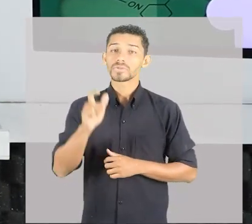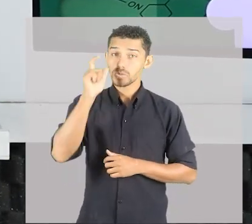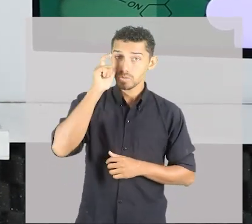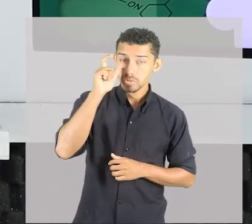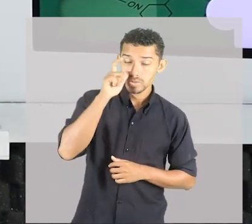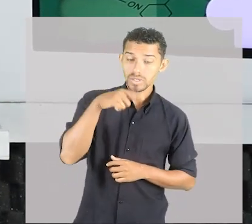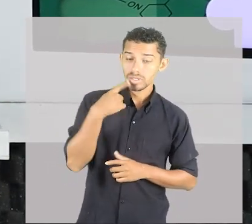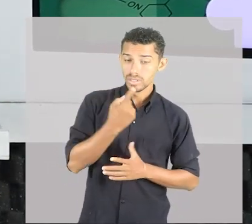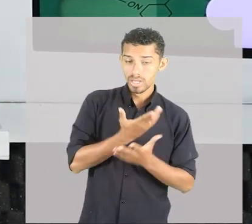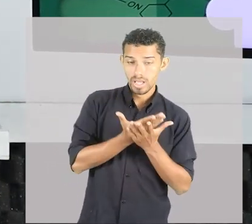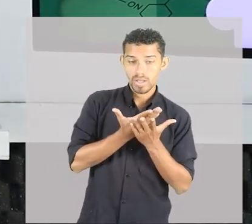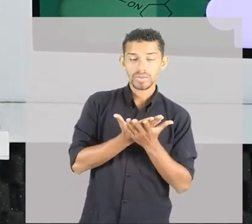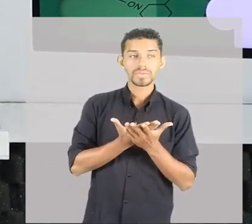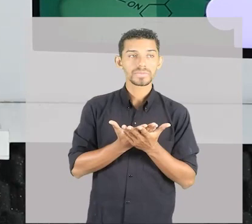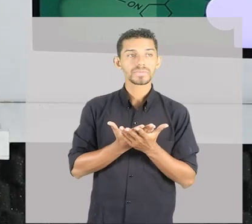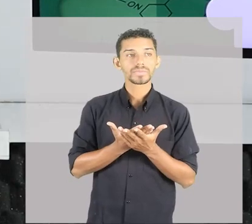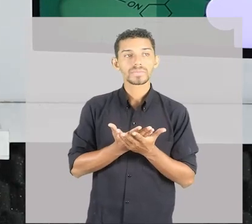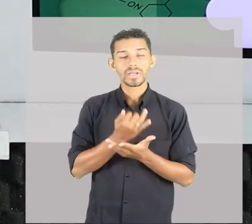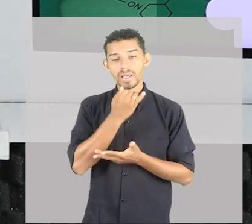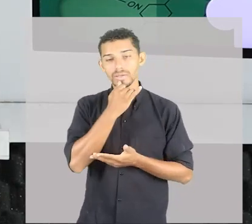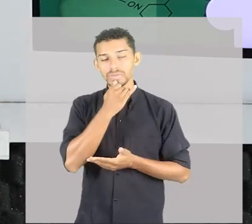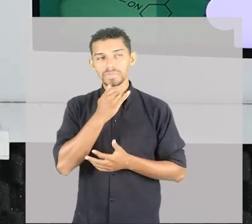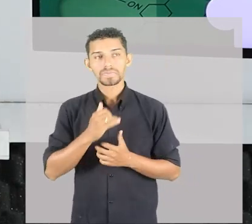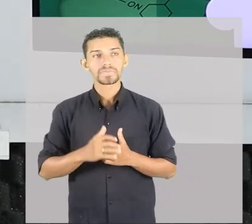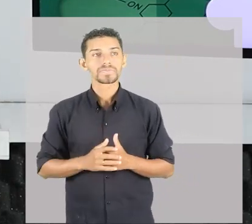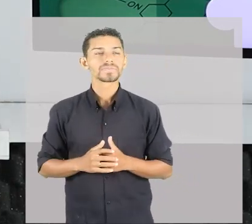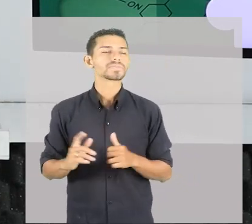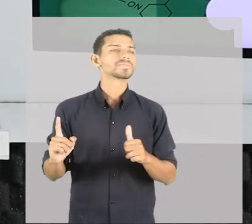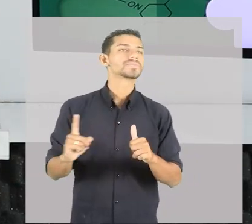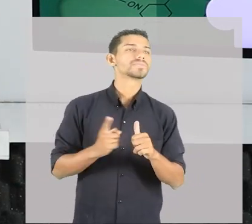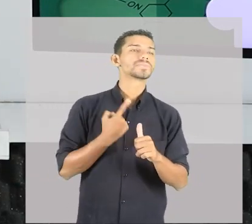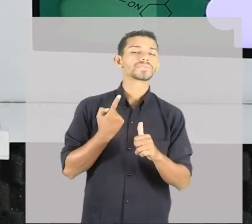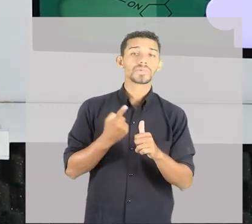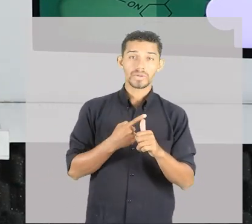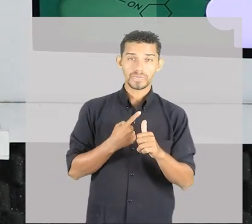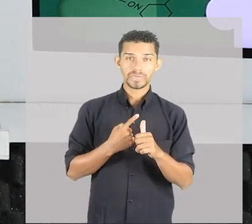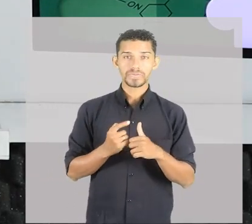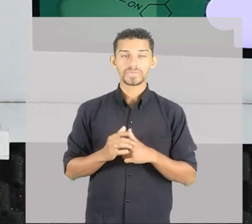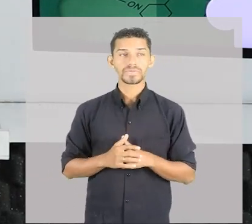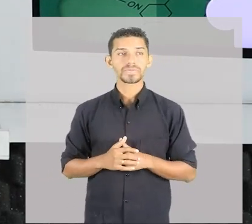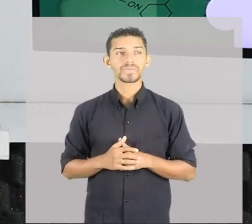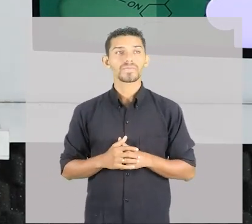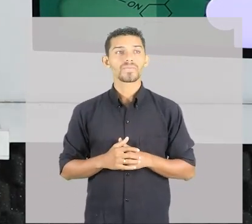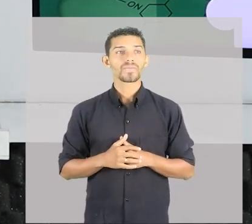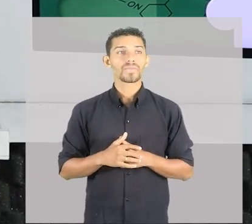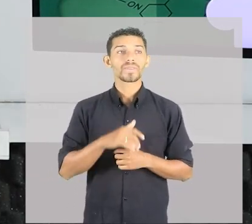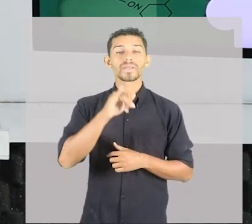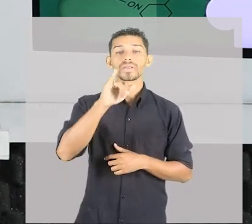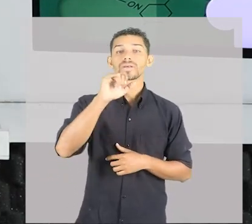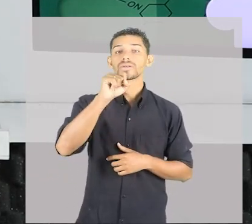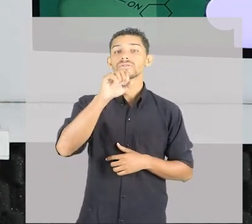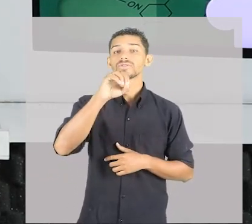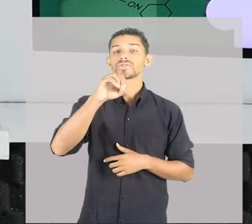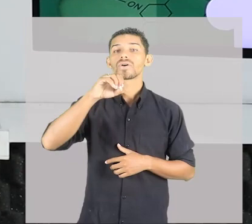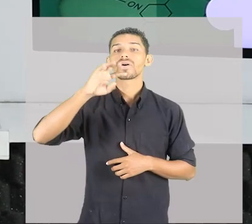aqui nessa aula por exemplo primeiro eu tenho a